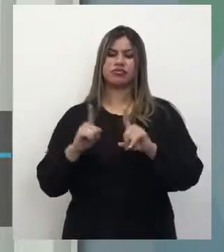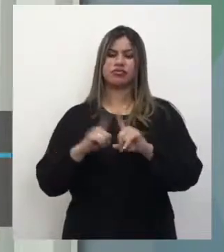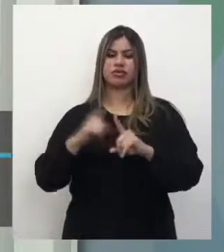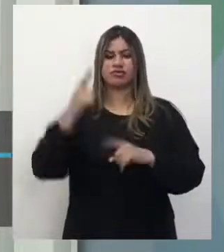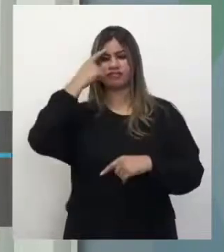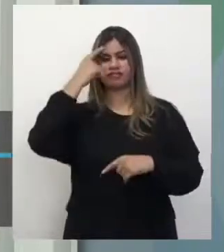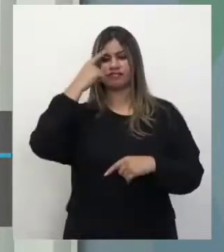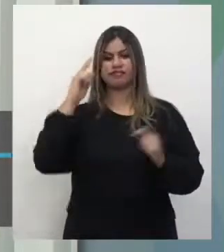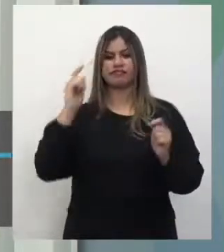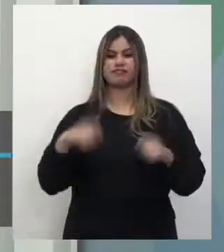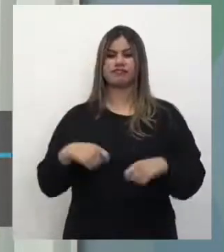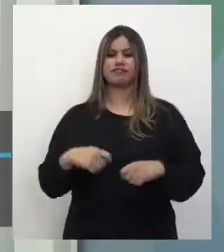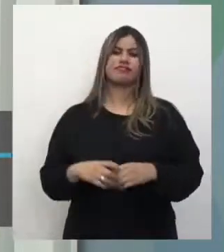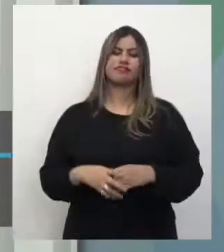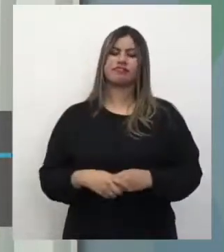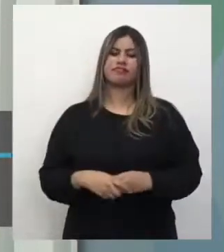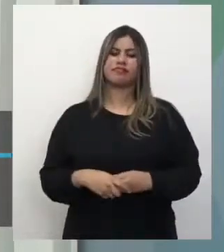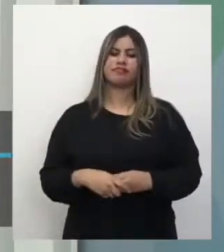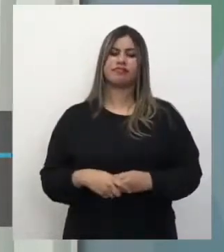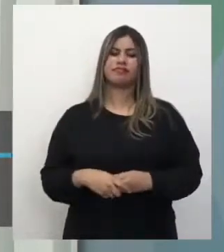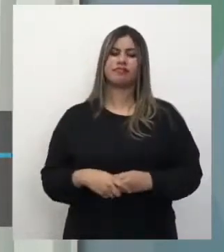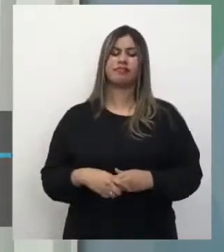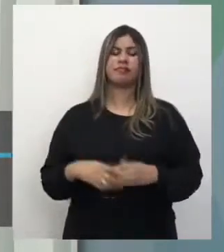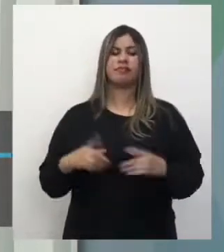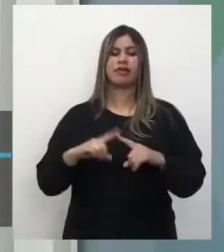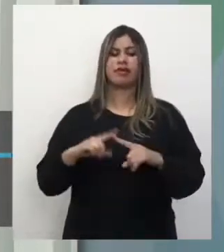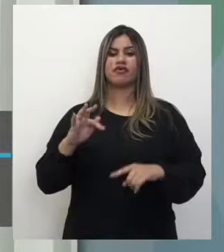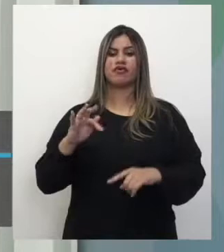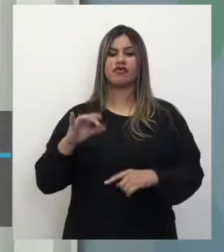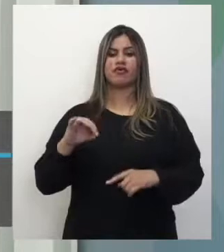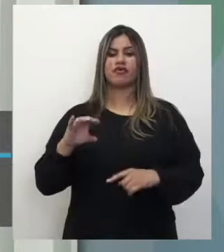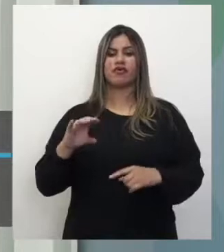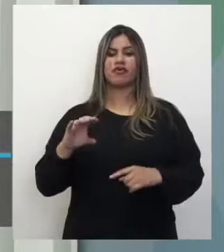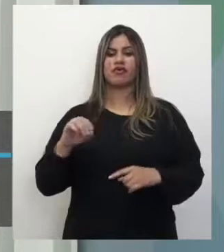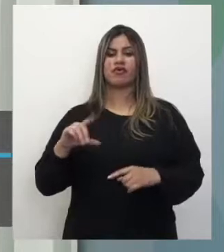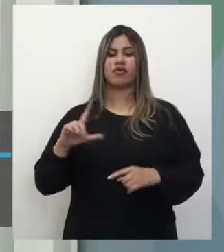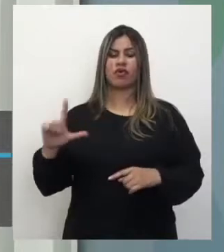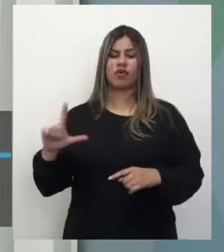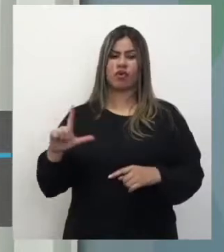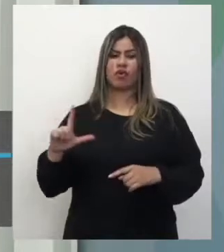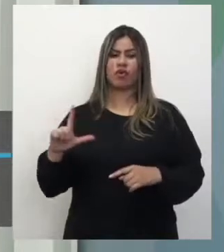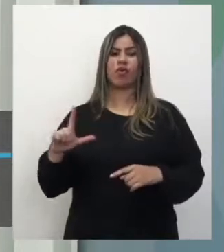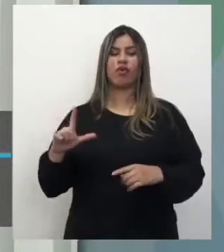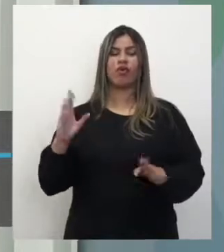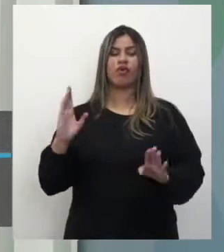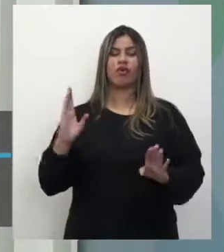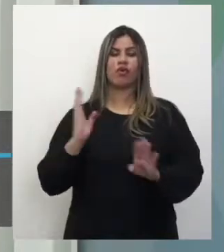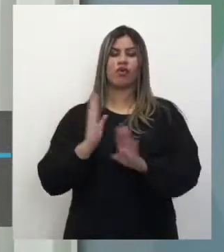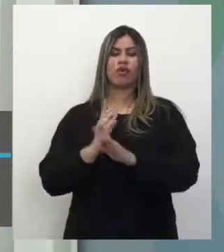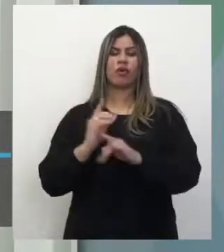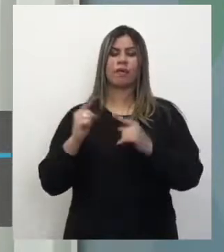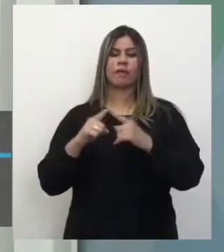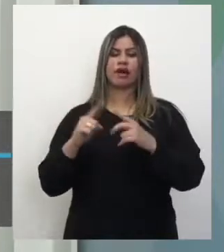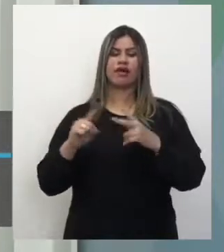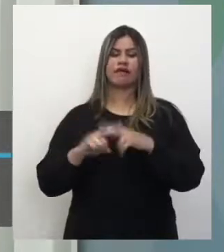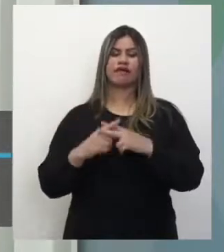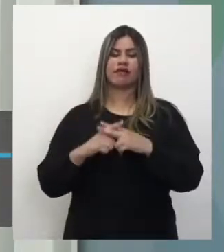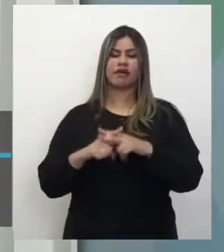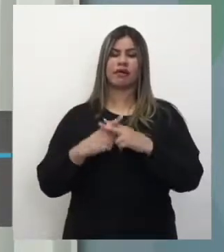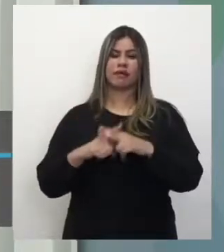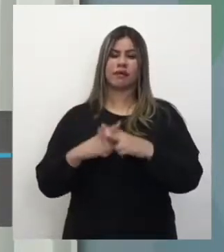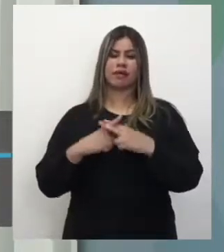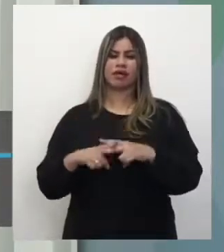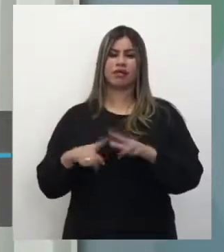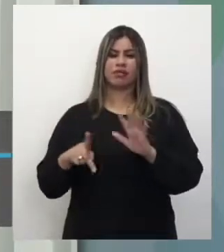pensar. Como que o Foucault identifica, o que é que o Foucault identifica como ferramentas que